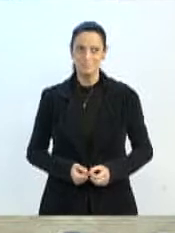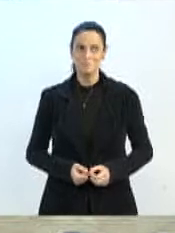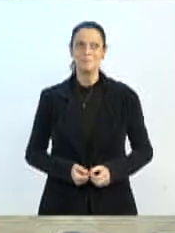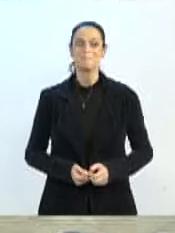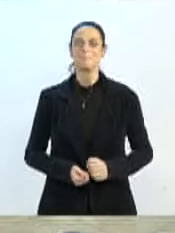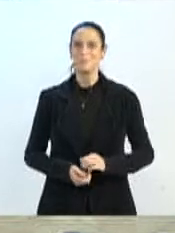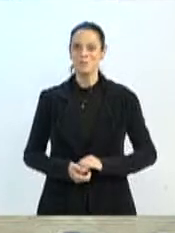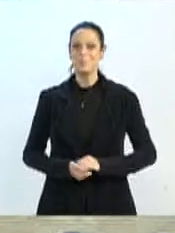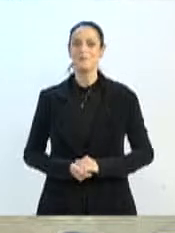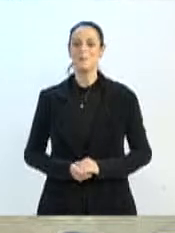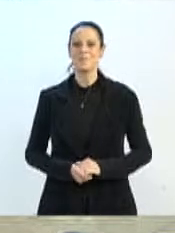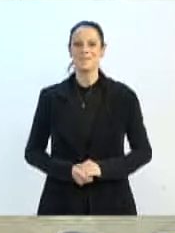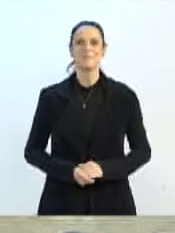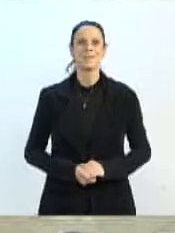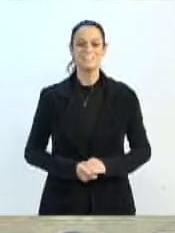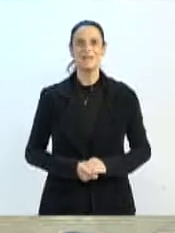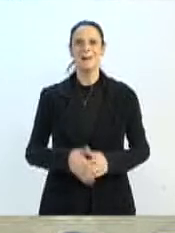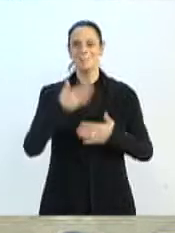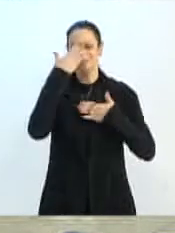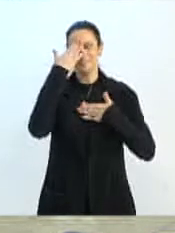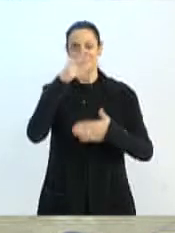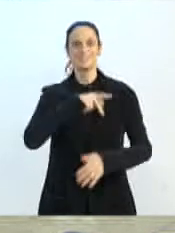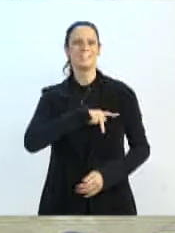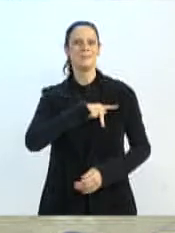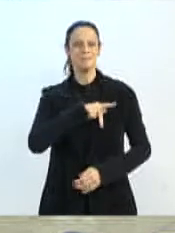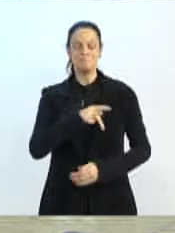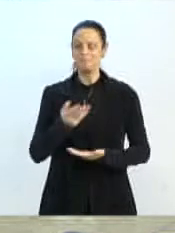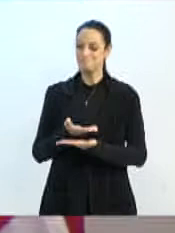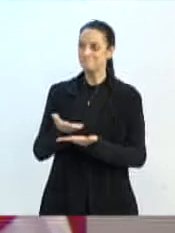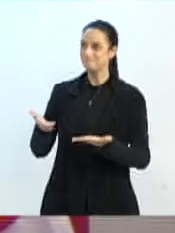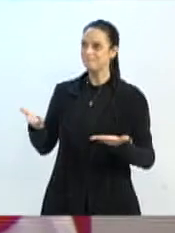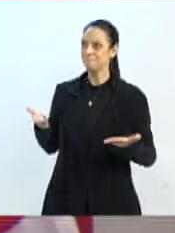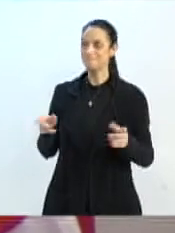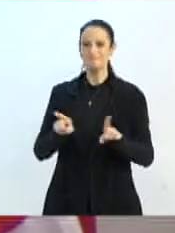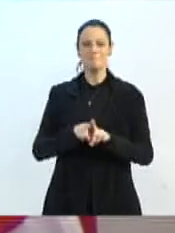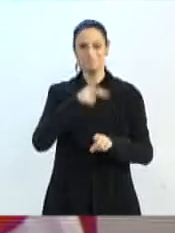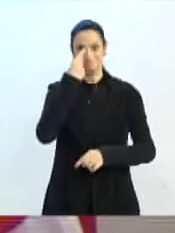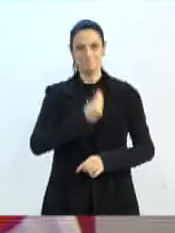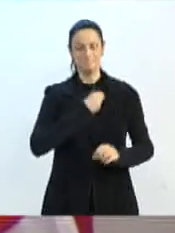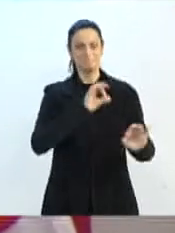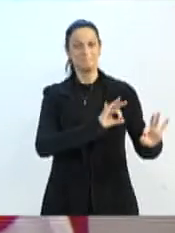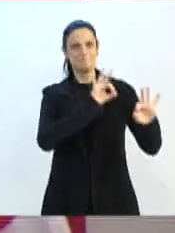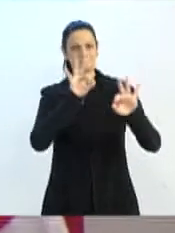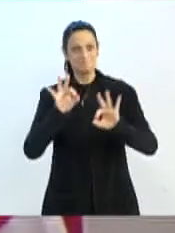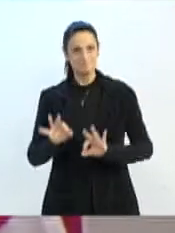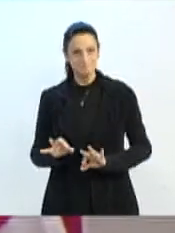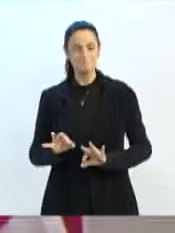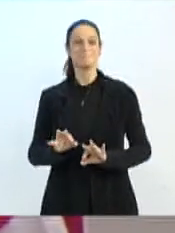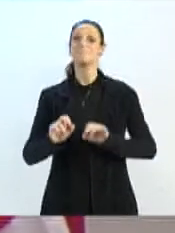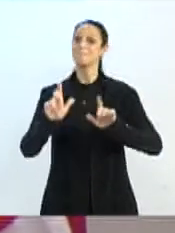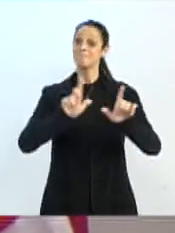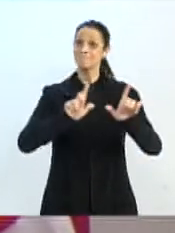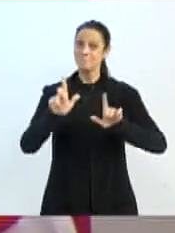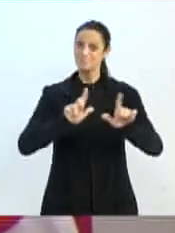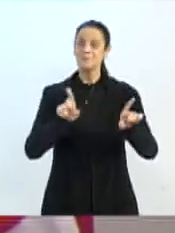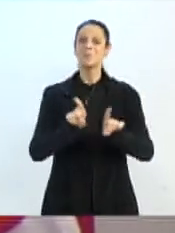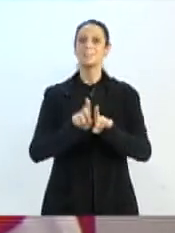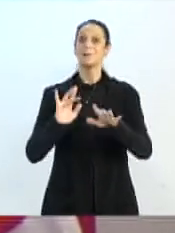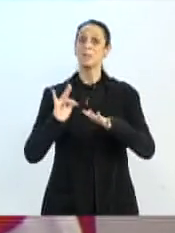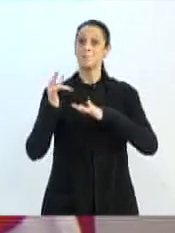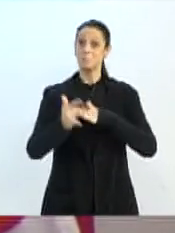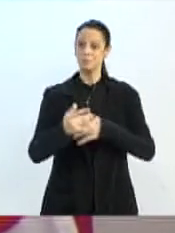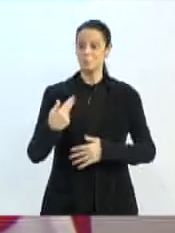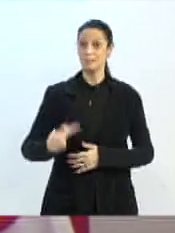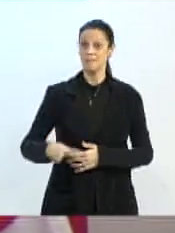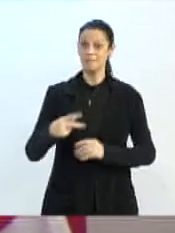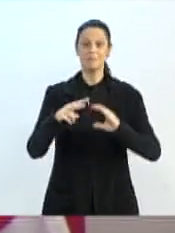Boa tarde, presidente, colegas vereadores e a todos que nos acompanham pelos canais da TV Legislativa e redes sociais da nossa